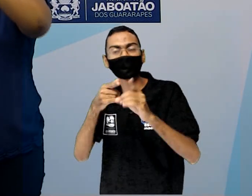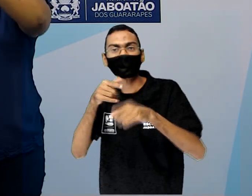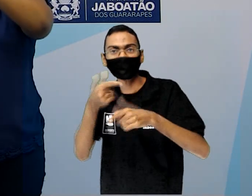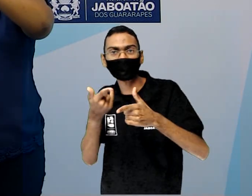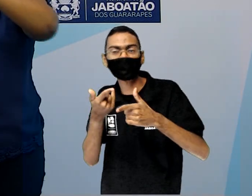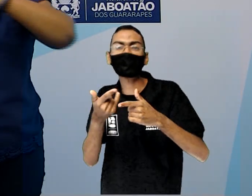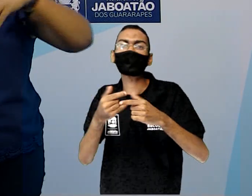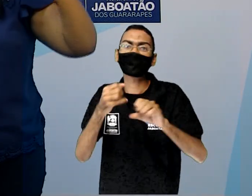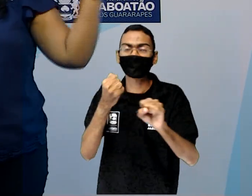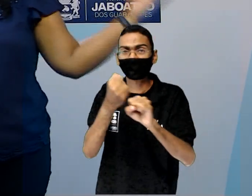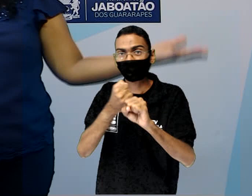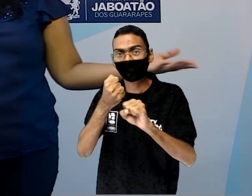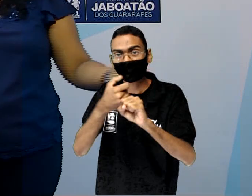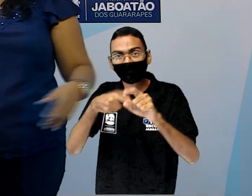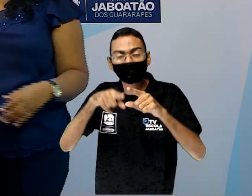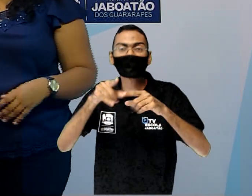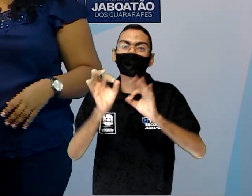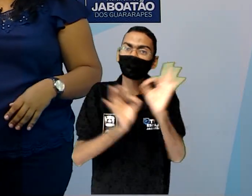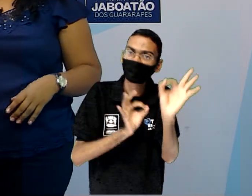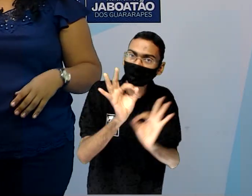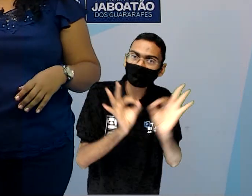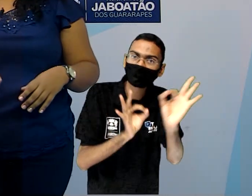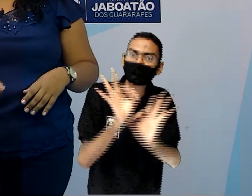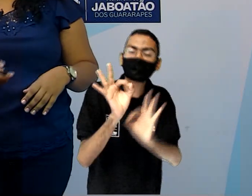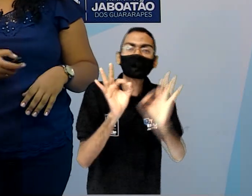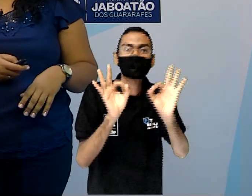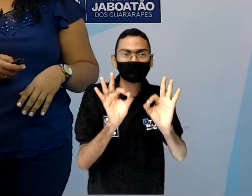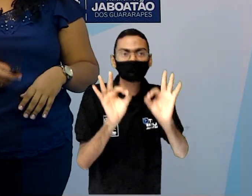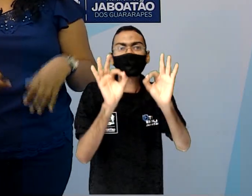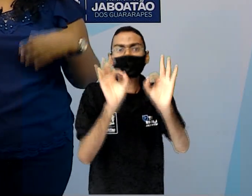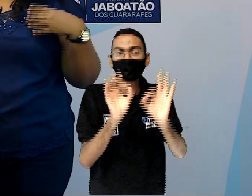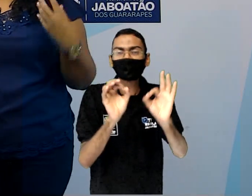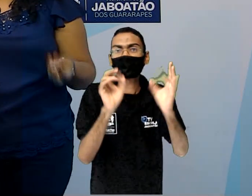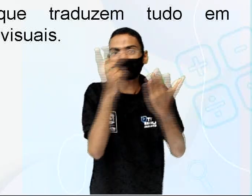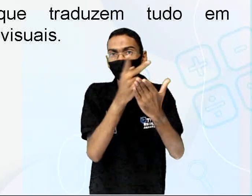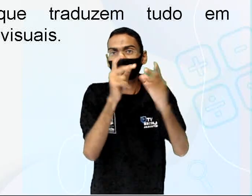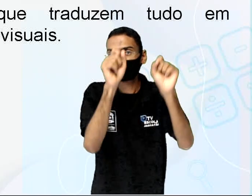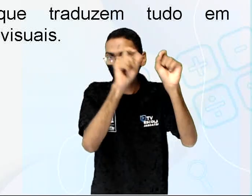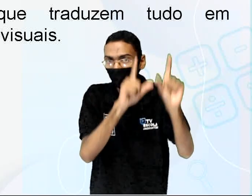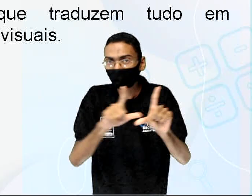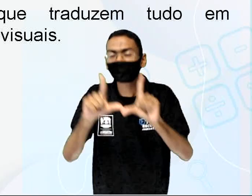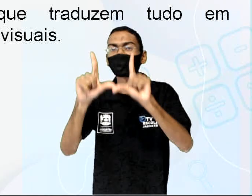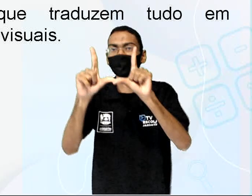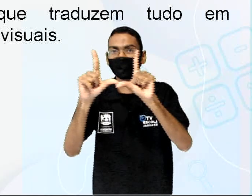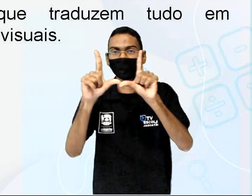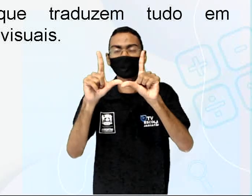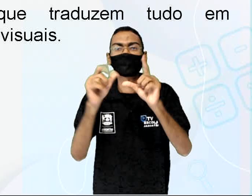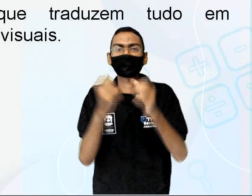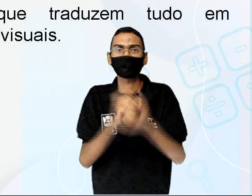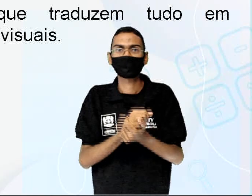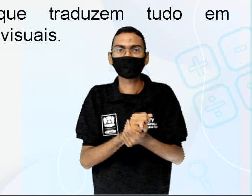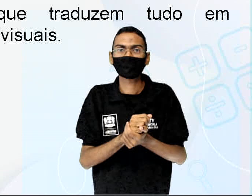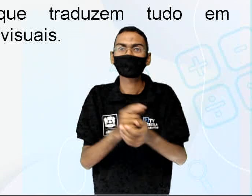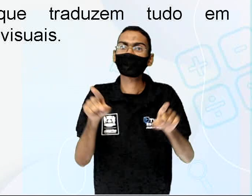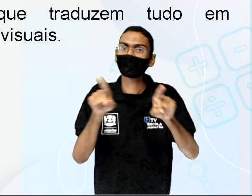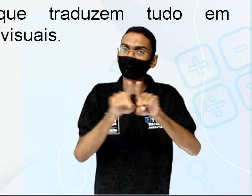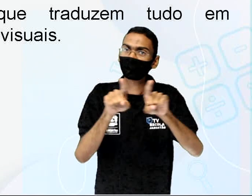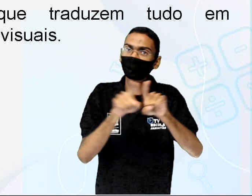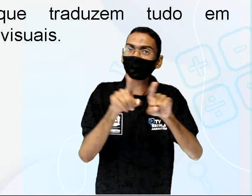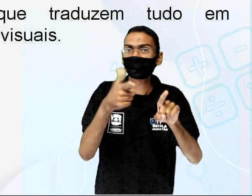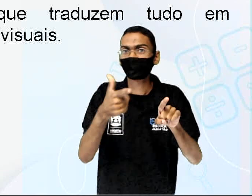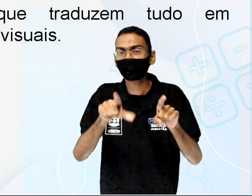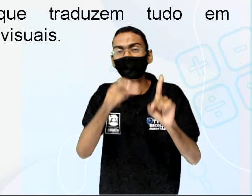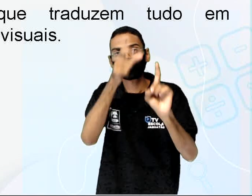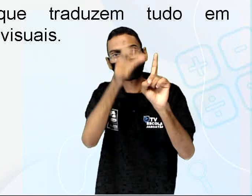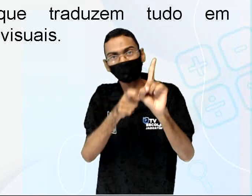e projeta em grandes painéis de LED. A gente tem Muthi Randolph, que ele fez uma